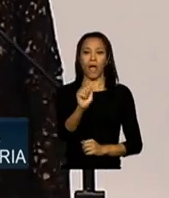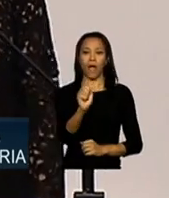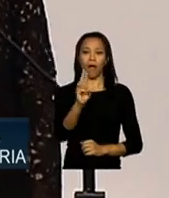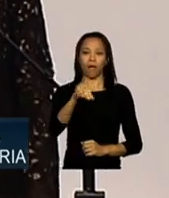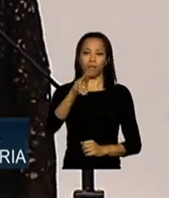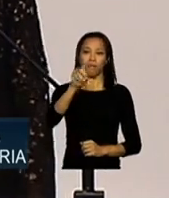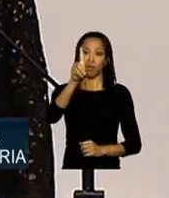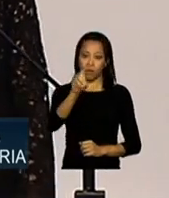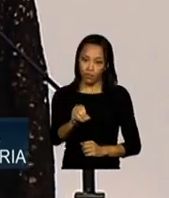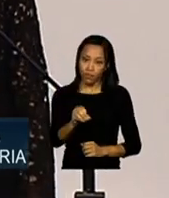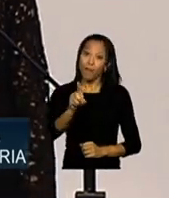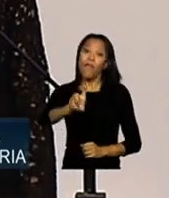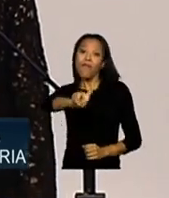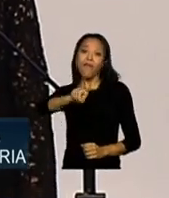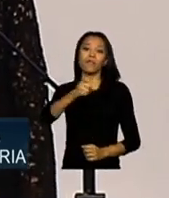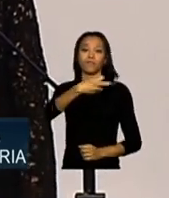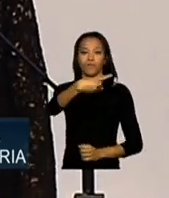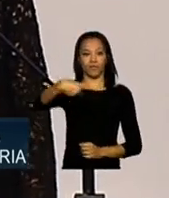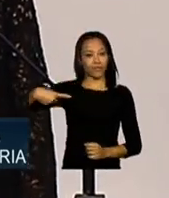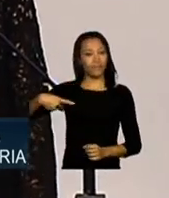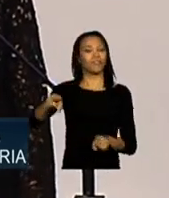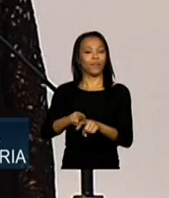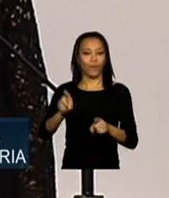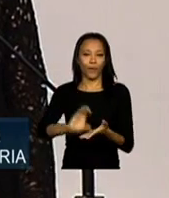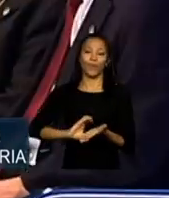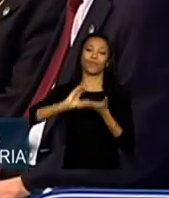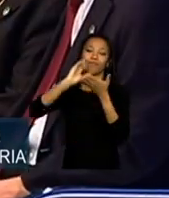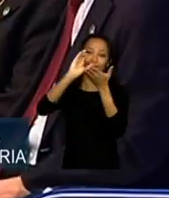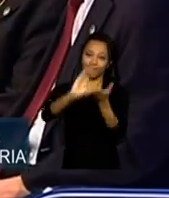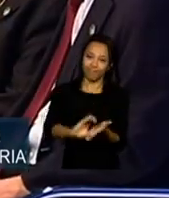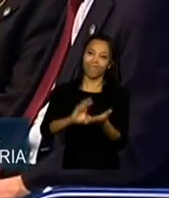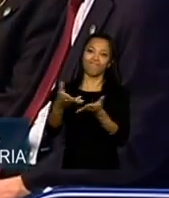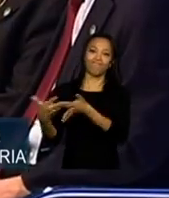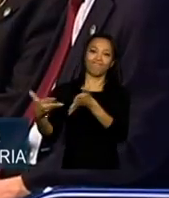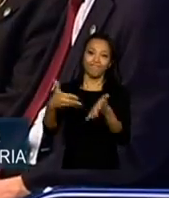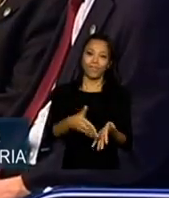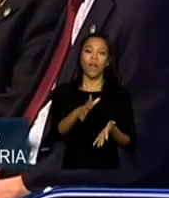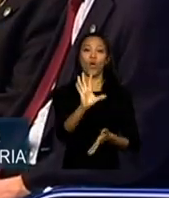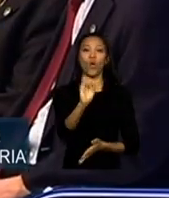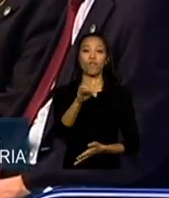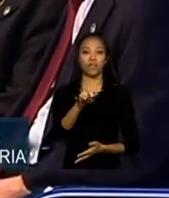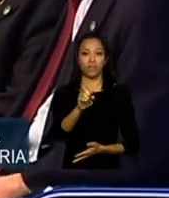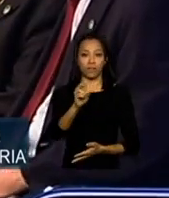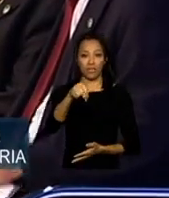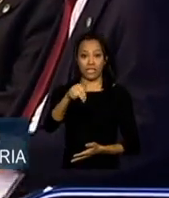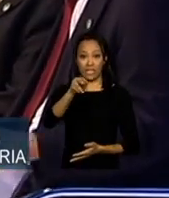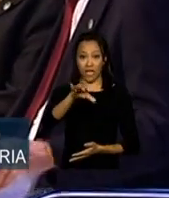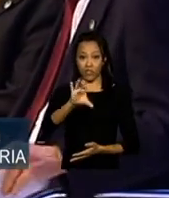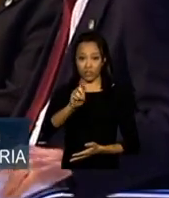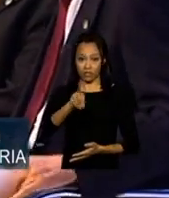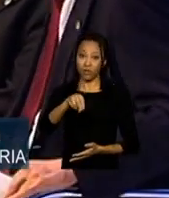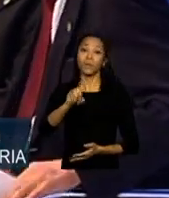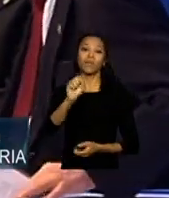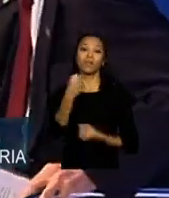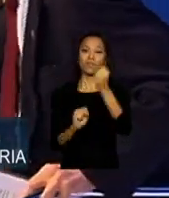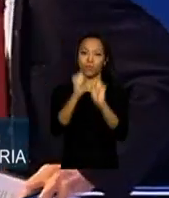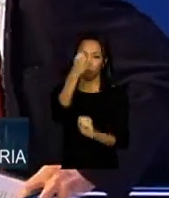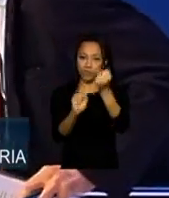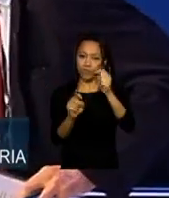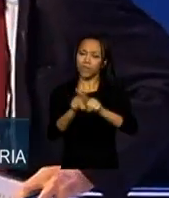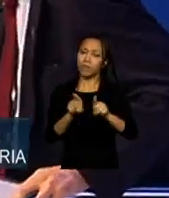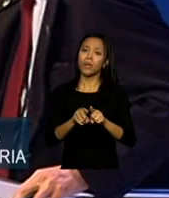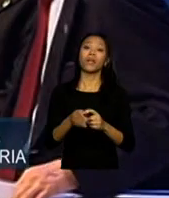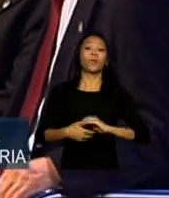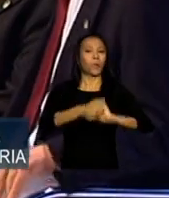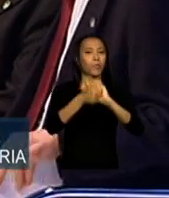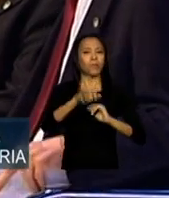Neto, ex-presidente e conselheiro emérito da Confederação Nacional da Indústria. Cumprimento o